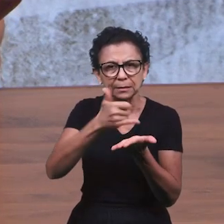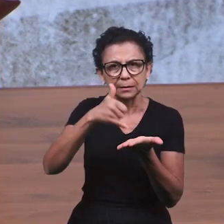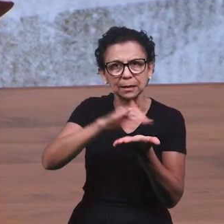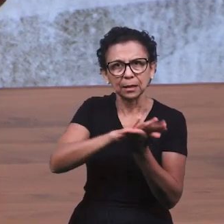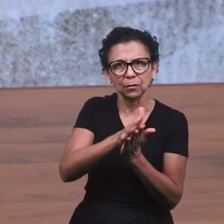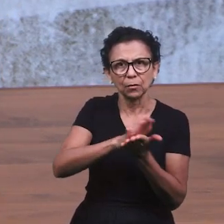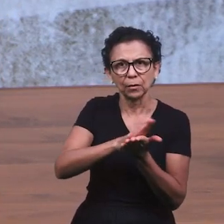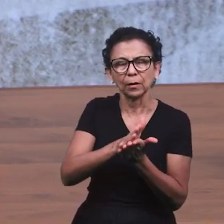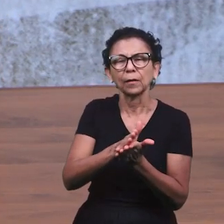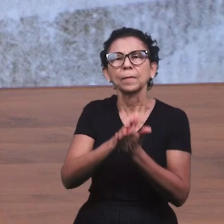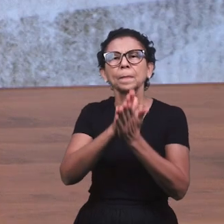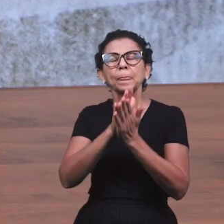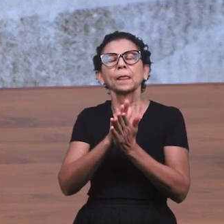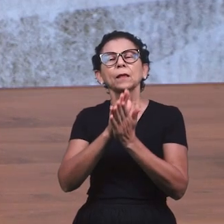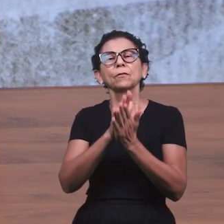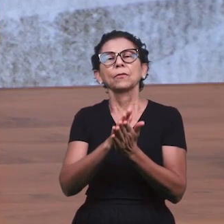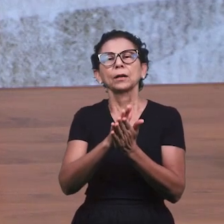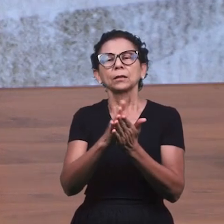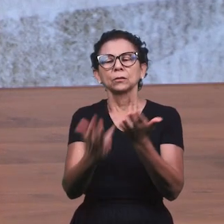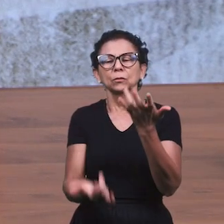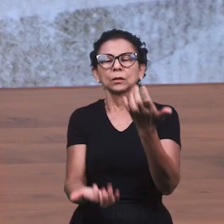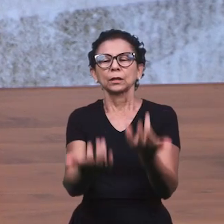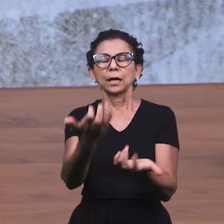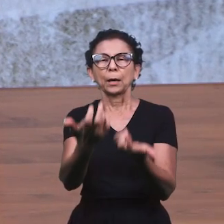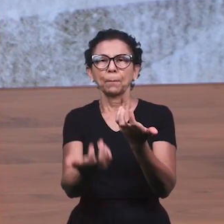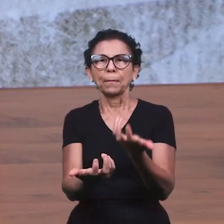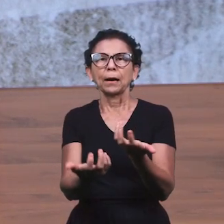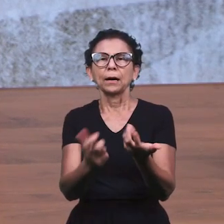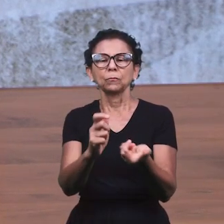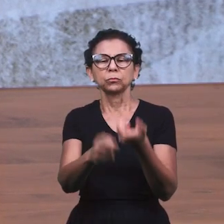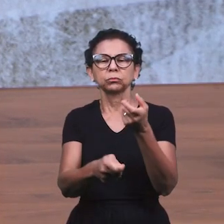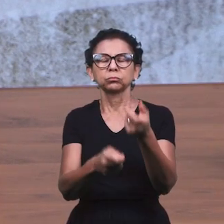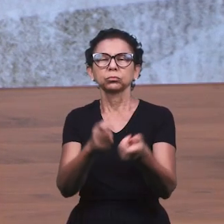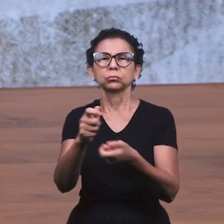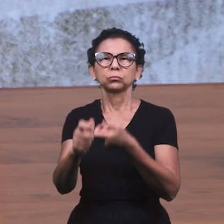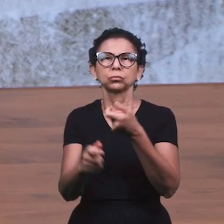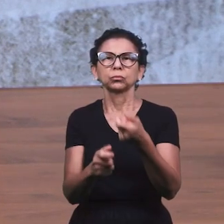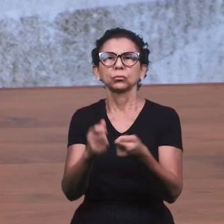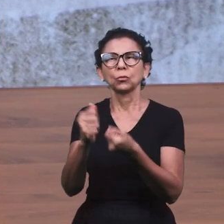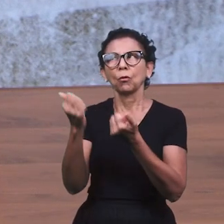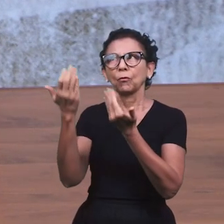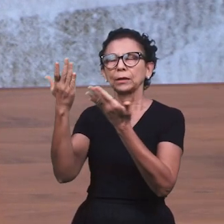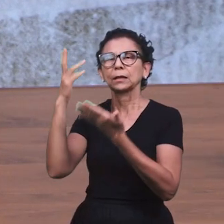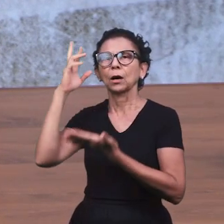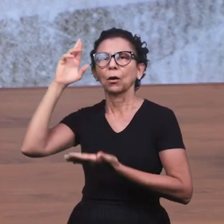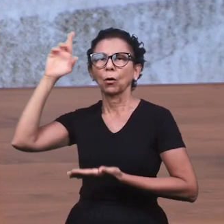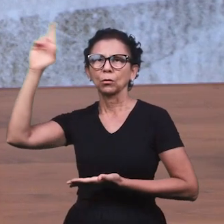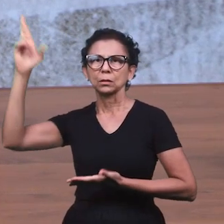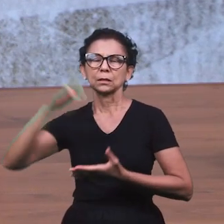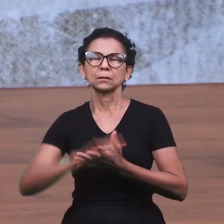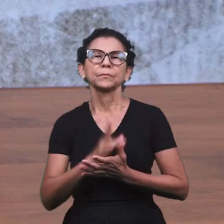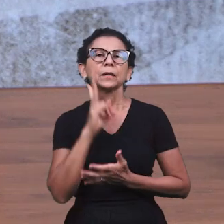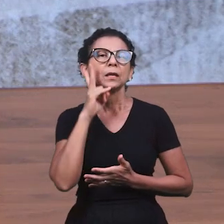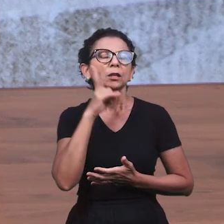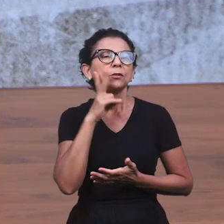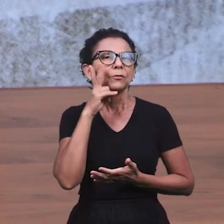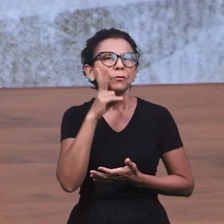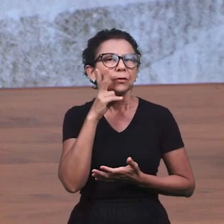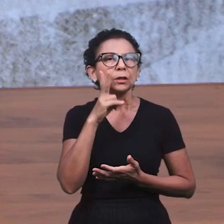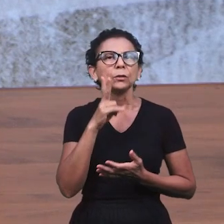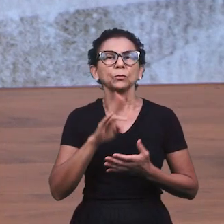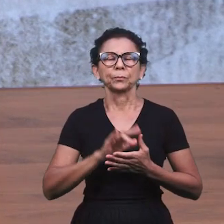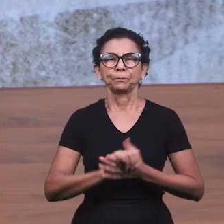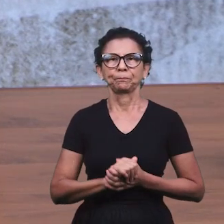cheiro suave ao Senhor, e a sua libação de vinho e o 1/4 de um hin. E